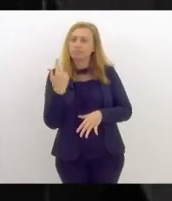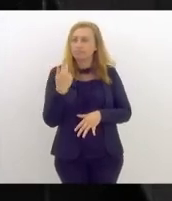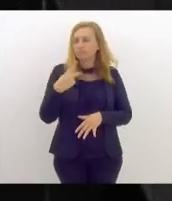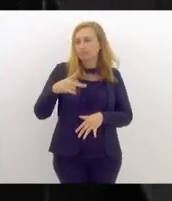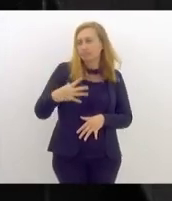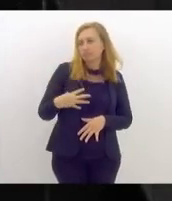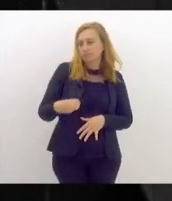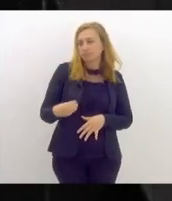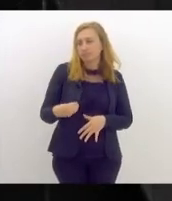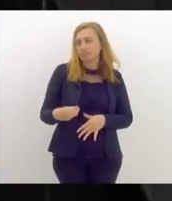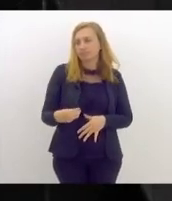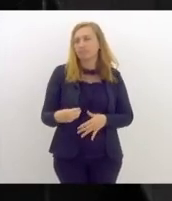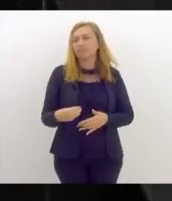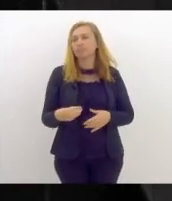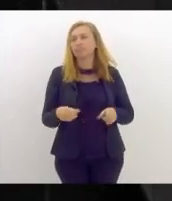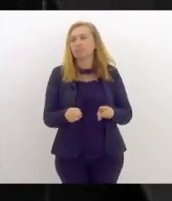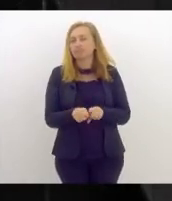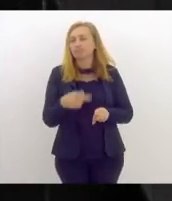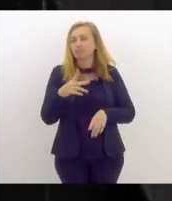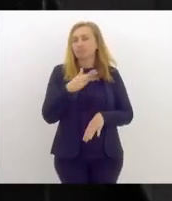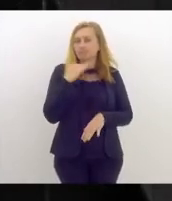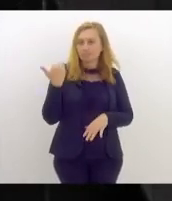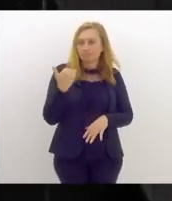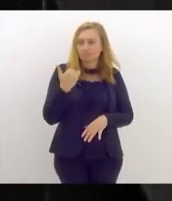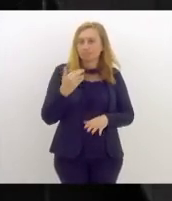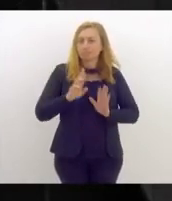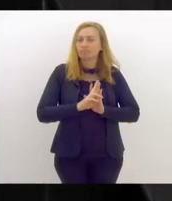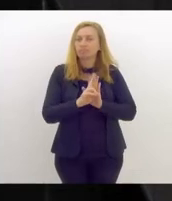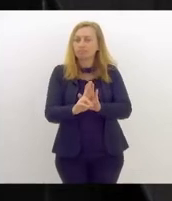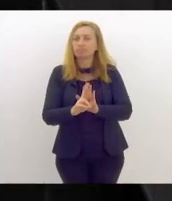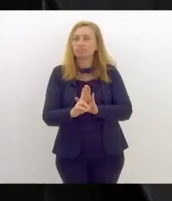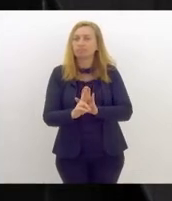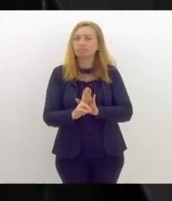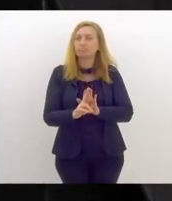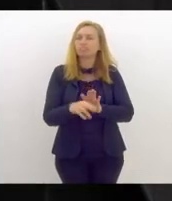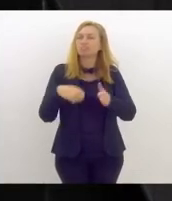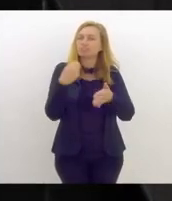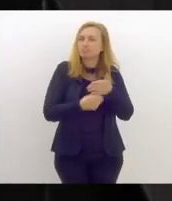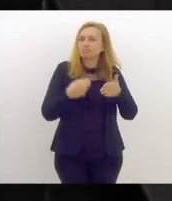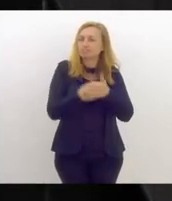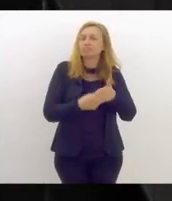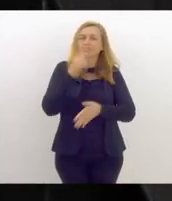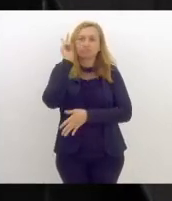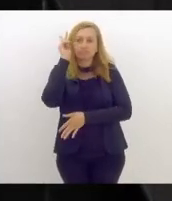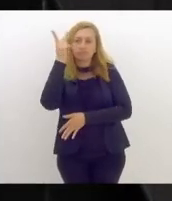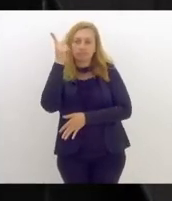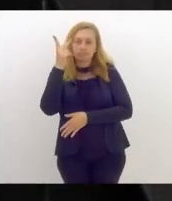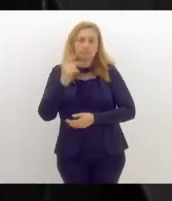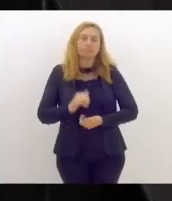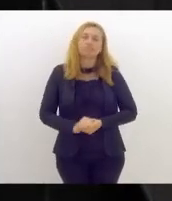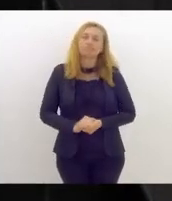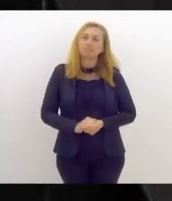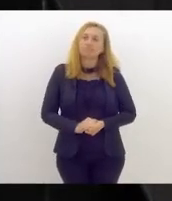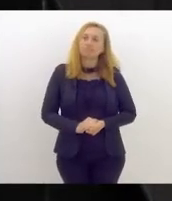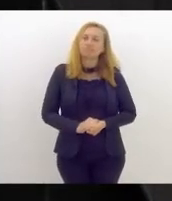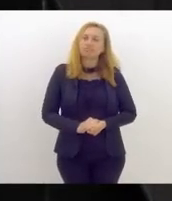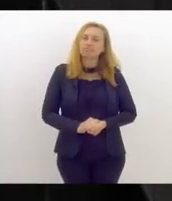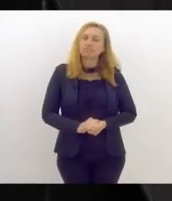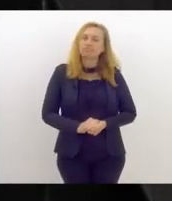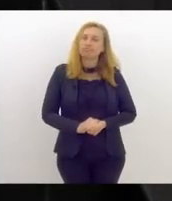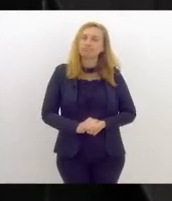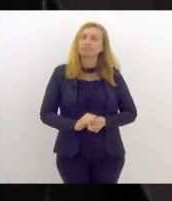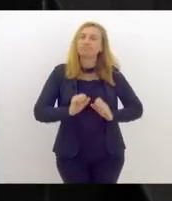bonafini e registrando do que aquela representa o seu legado a sua luta a sua enfim as suas posições em defesa